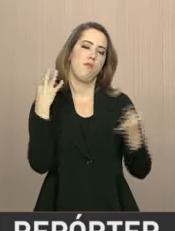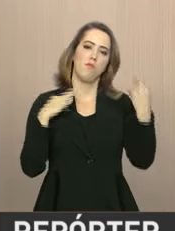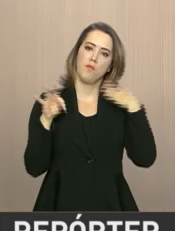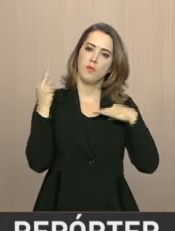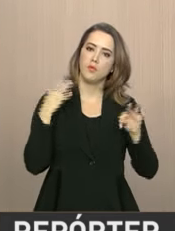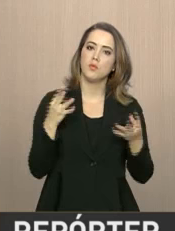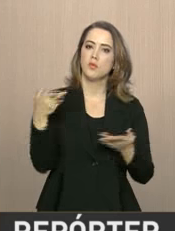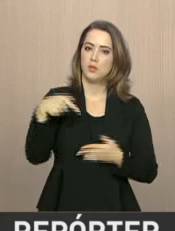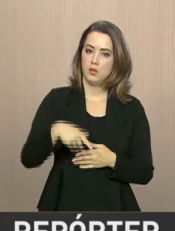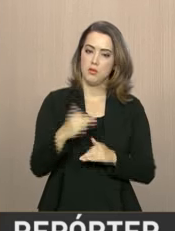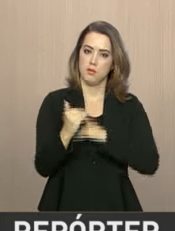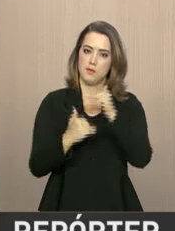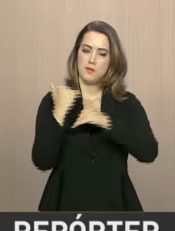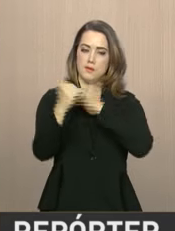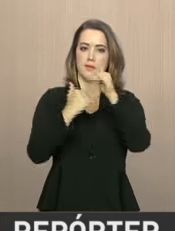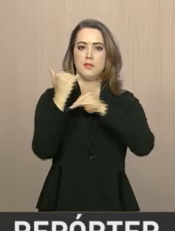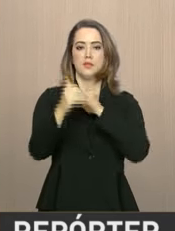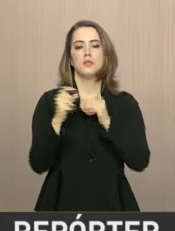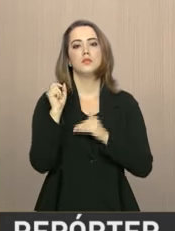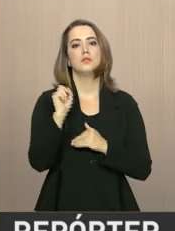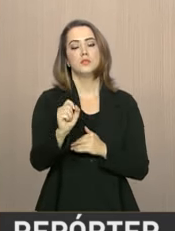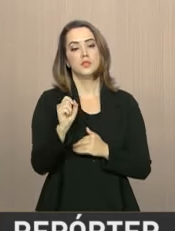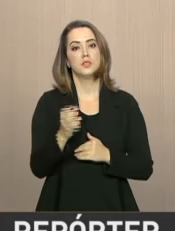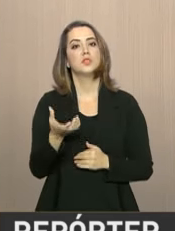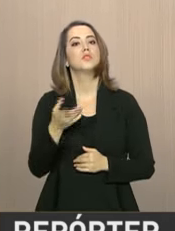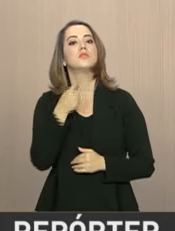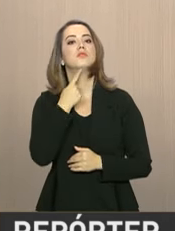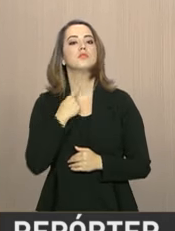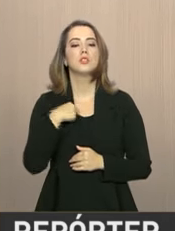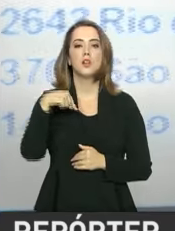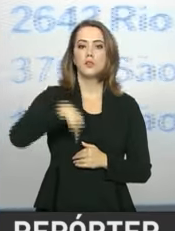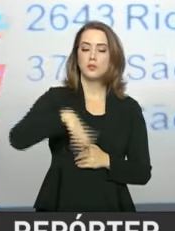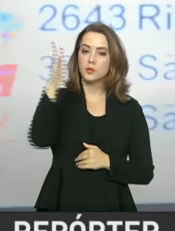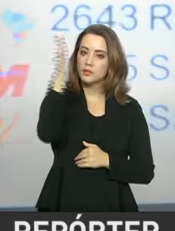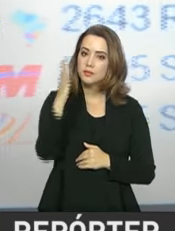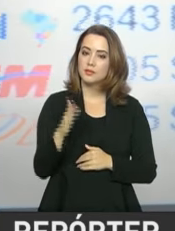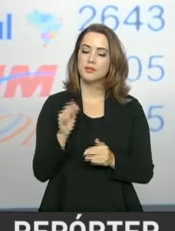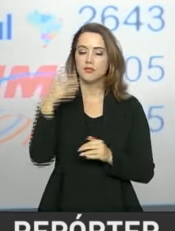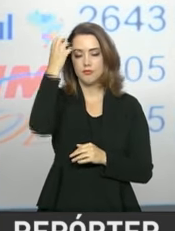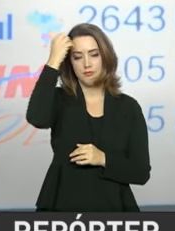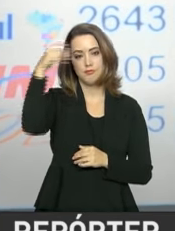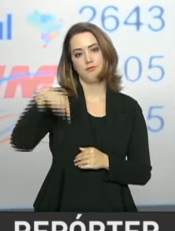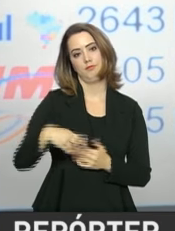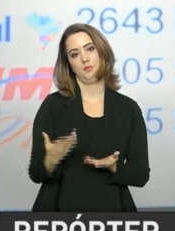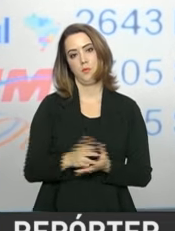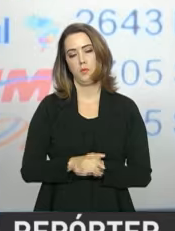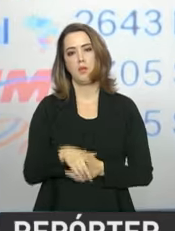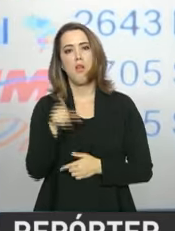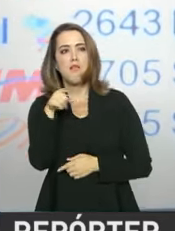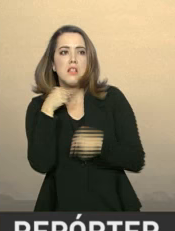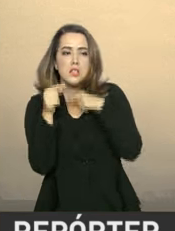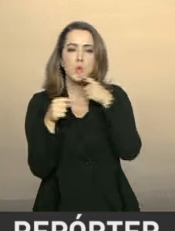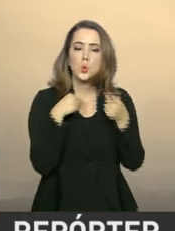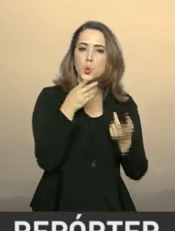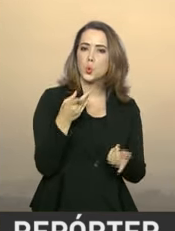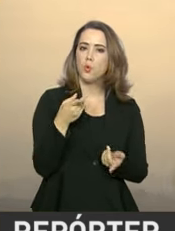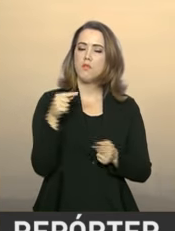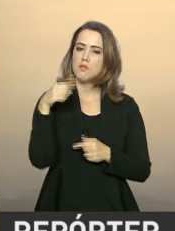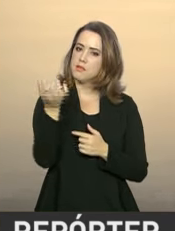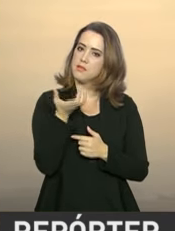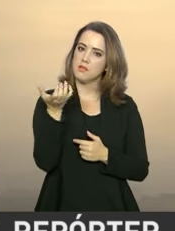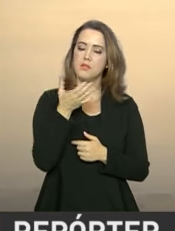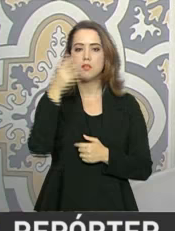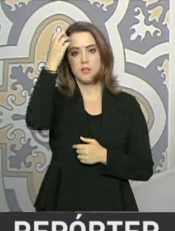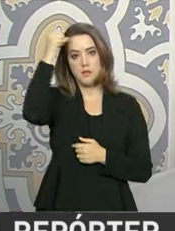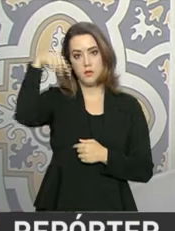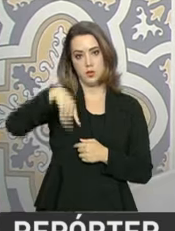isso fez crescer a intenção do brasileiro de viajar pelo Brasil para quem está em dúvida se vale a pena investir em viagens